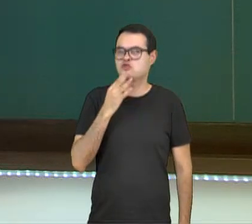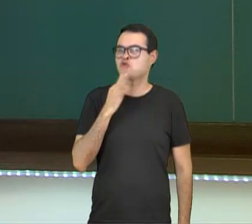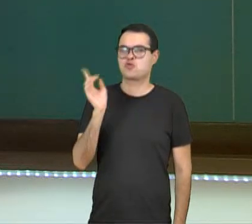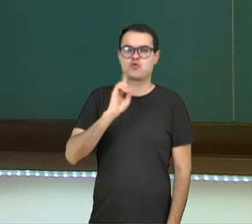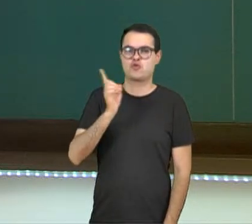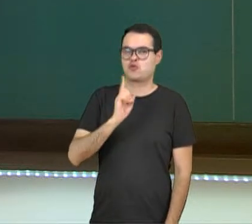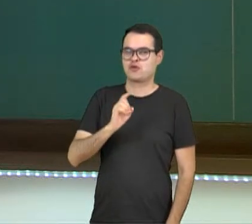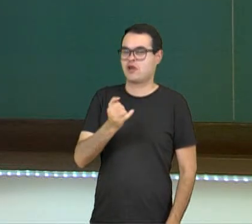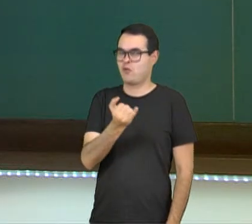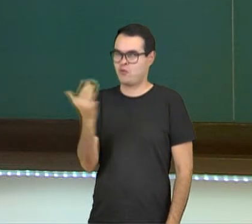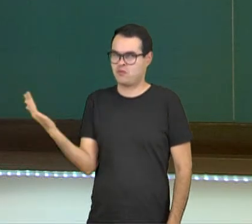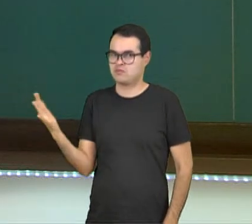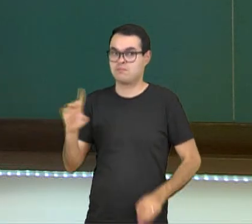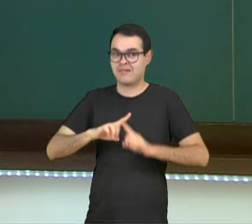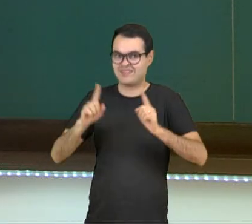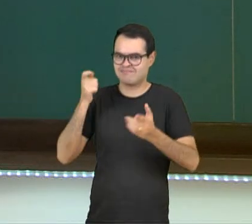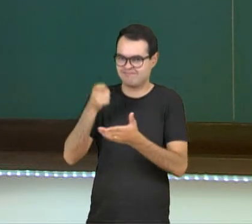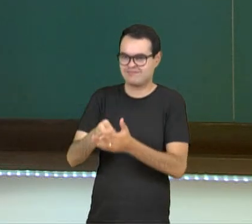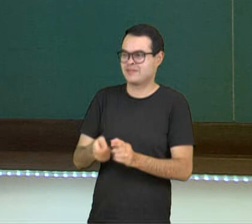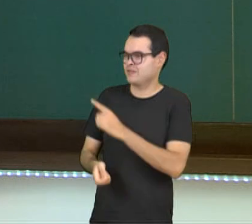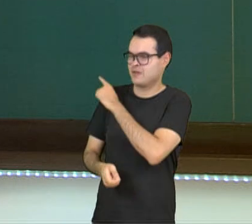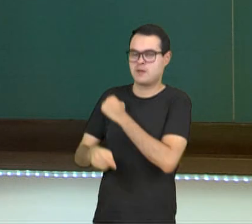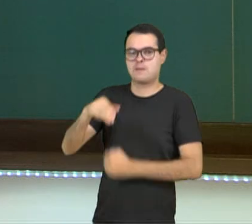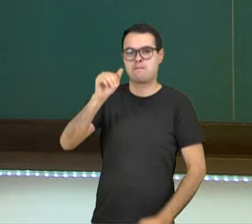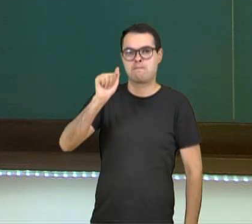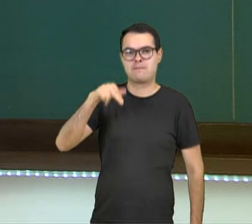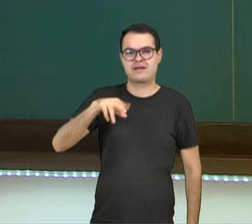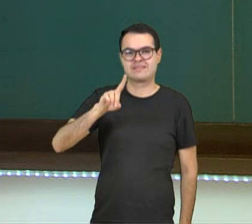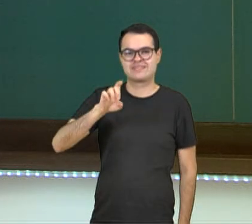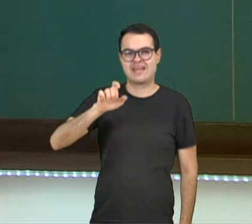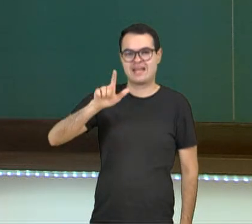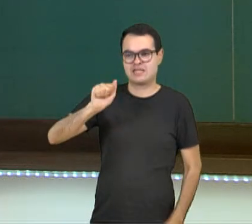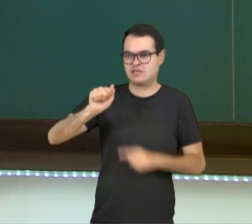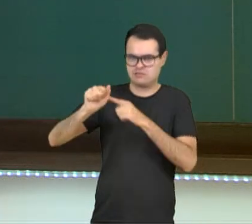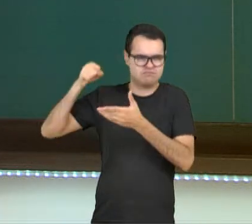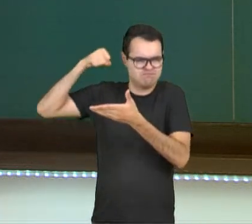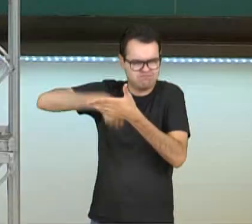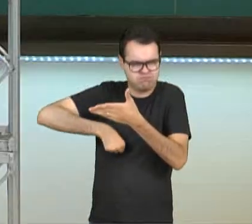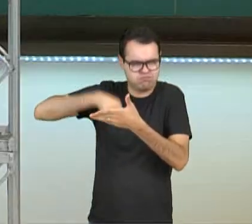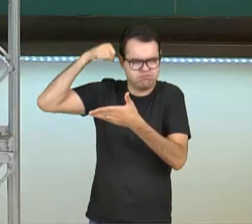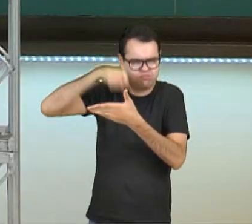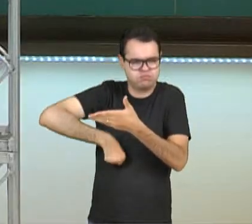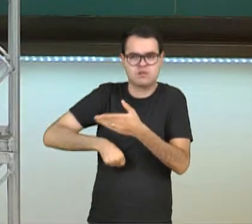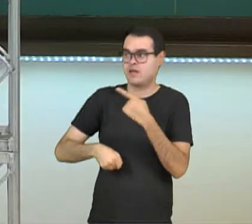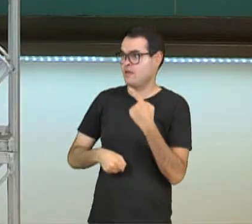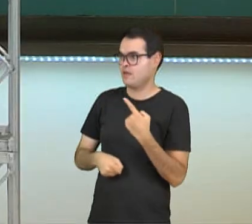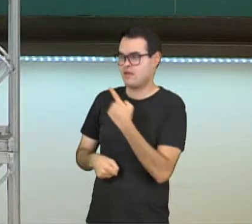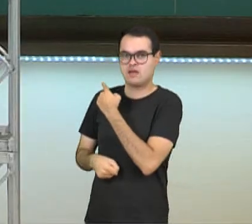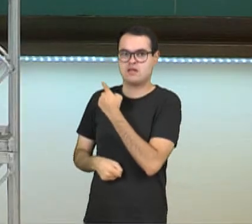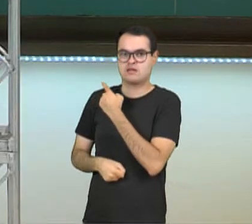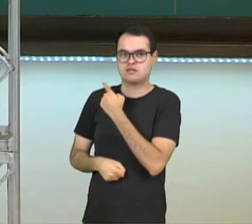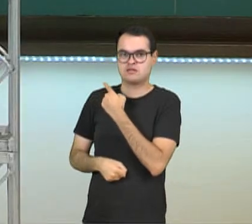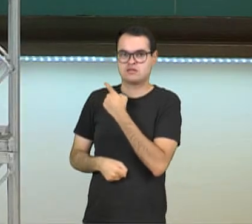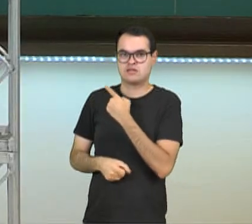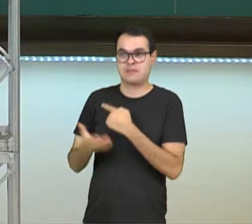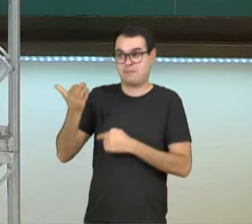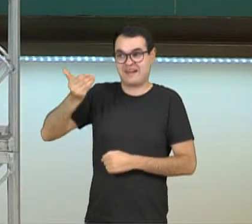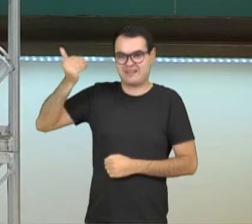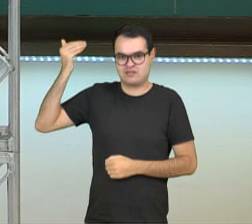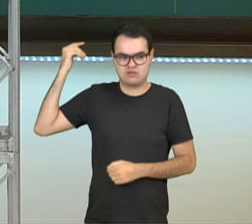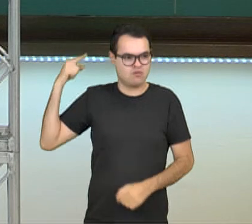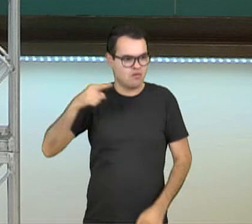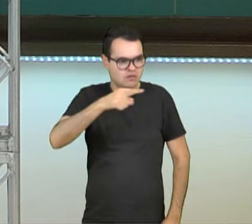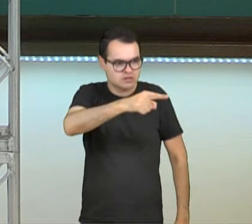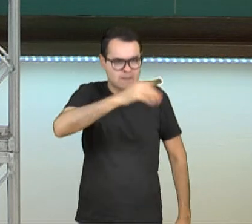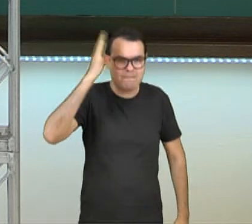falar e deveriam saber, Nelson Mandela. Ele lutou, ele foi considerado terrorista. Vocês sabem